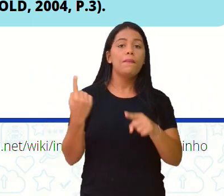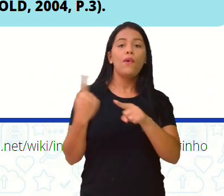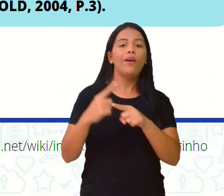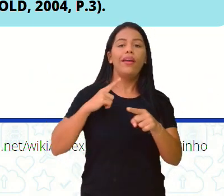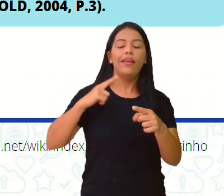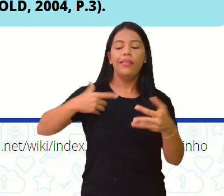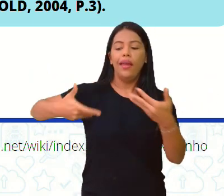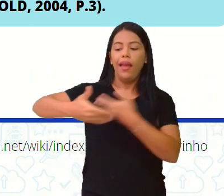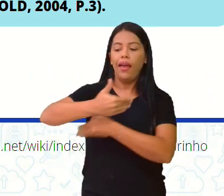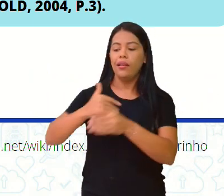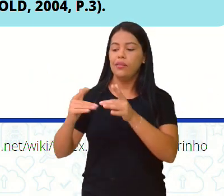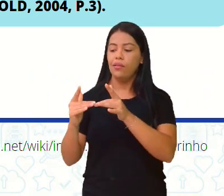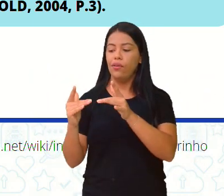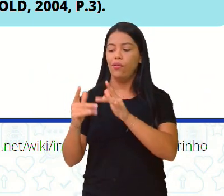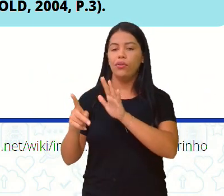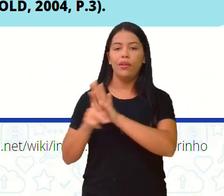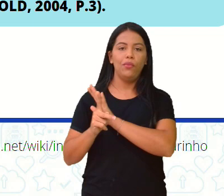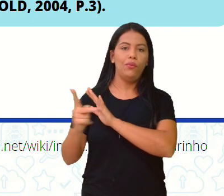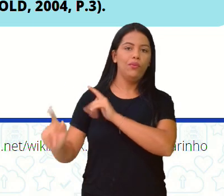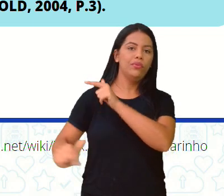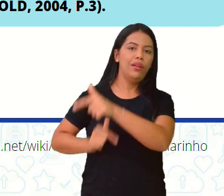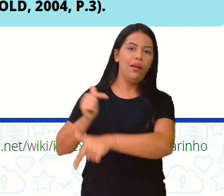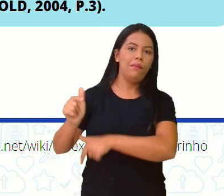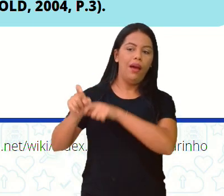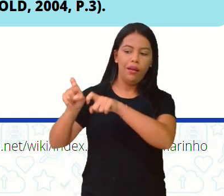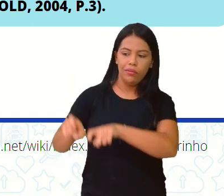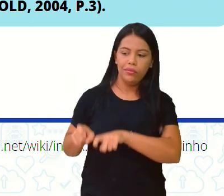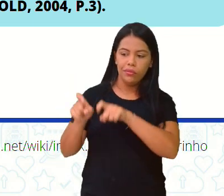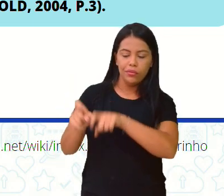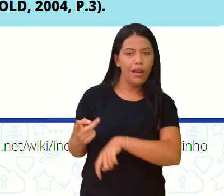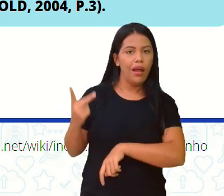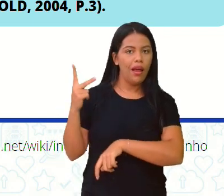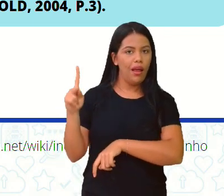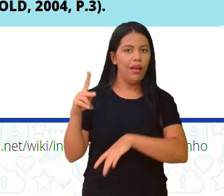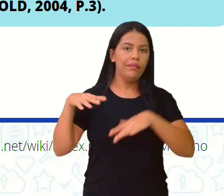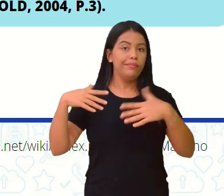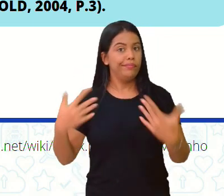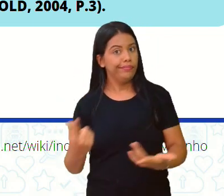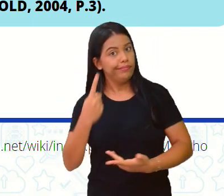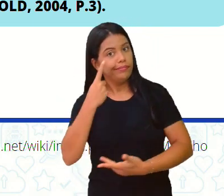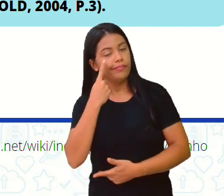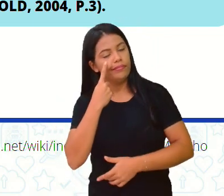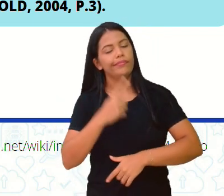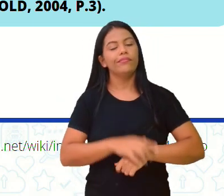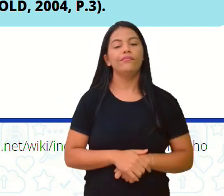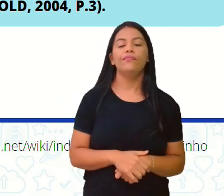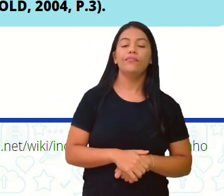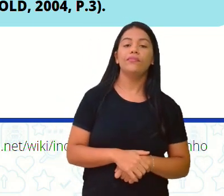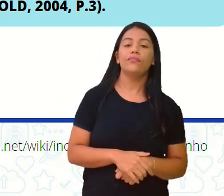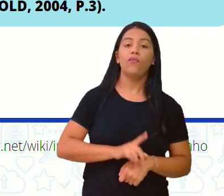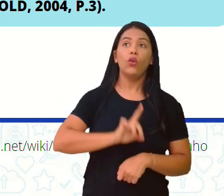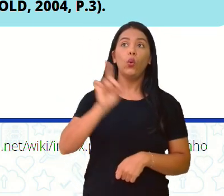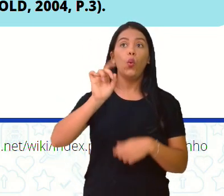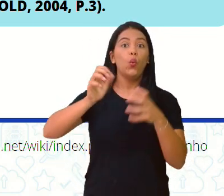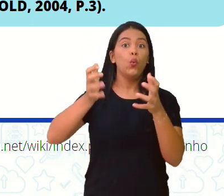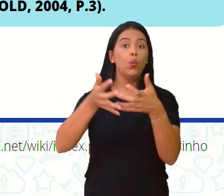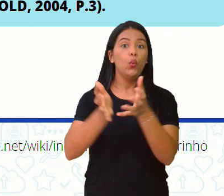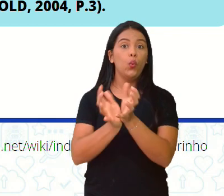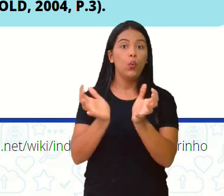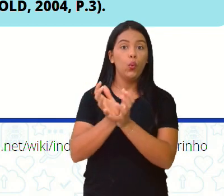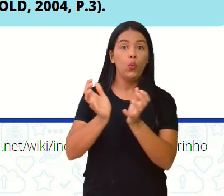cultura canavieira, não é isso? Tá vendo, minha gente? E aquele pessoal tocando,